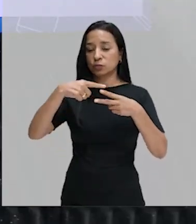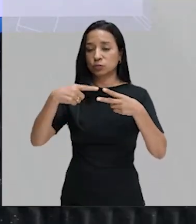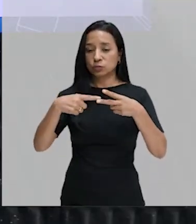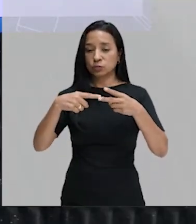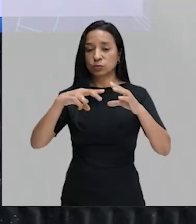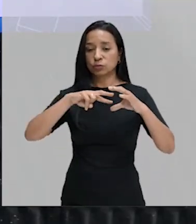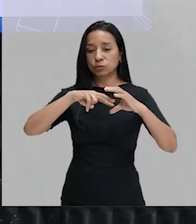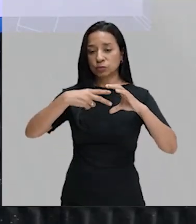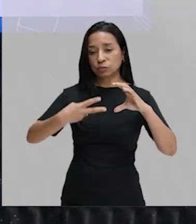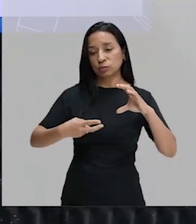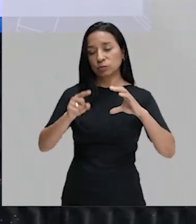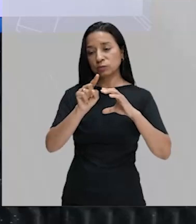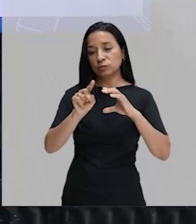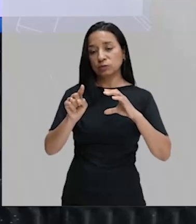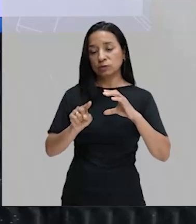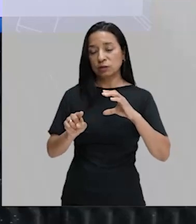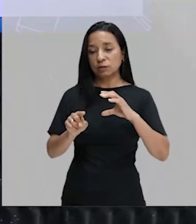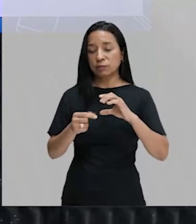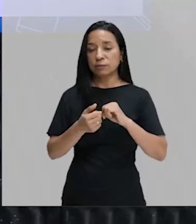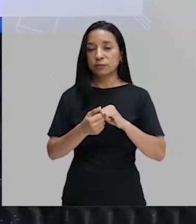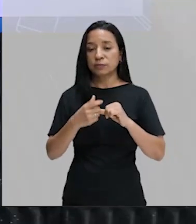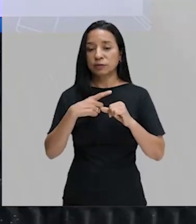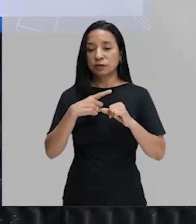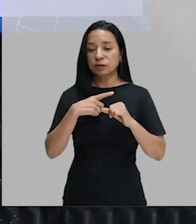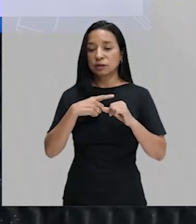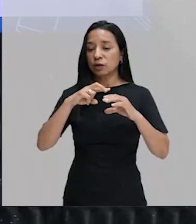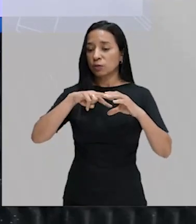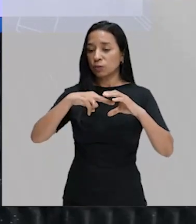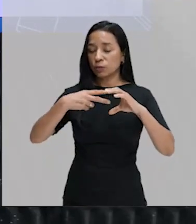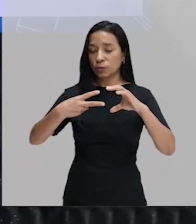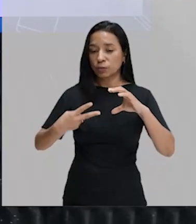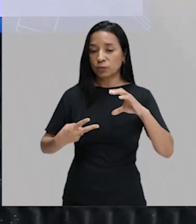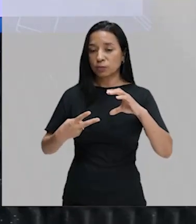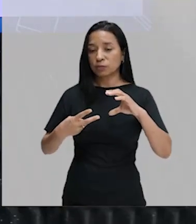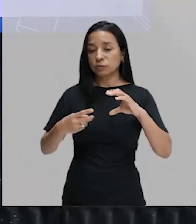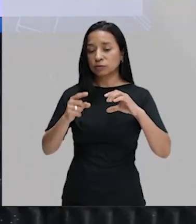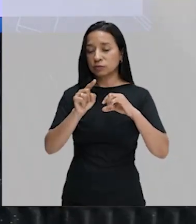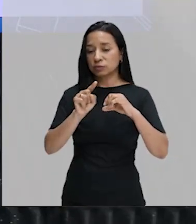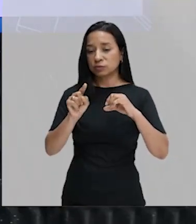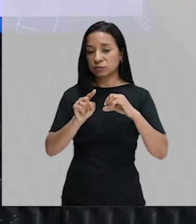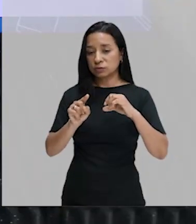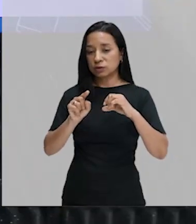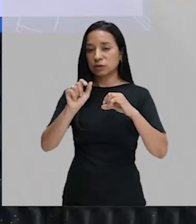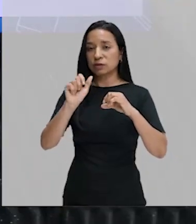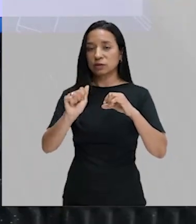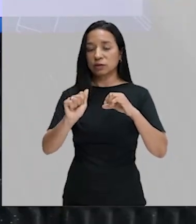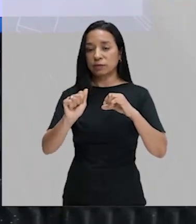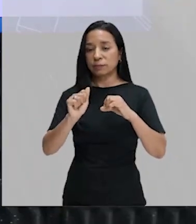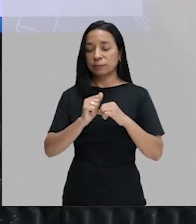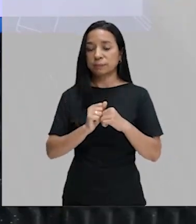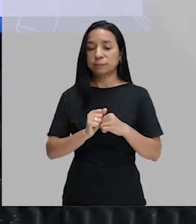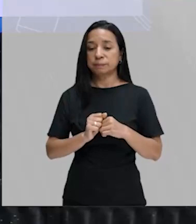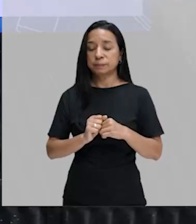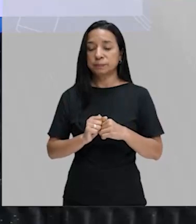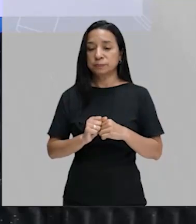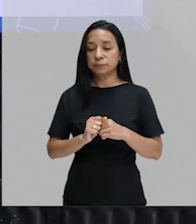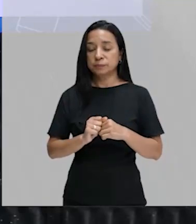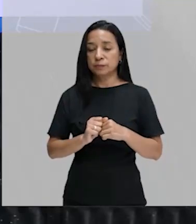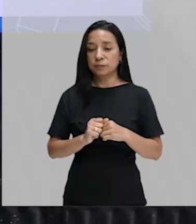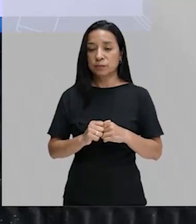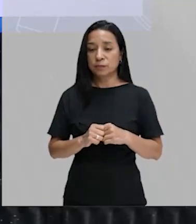Z, tá? Nesse caso, ele tem um cromossomo Z e um cromossomo A. É um macho heterozigoto, tá